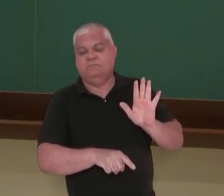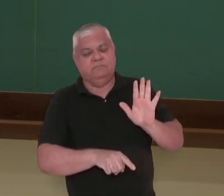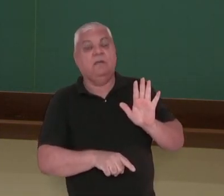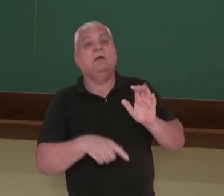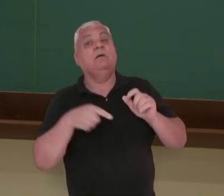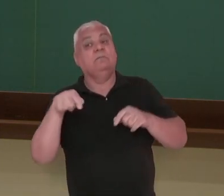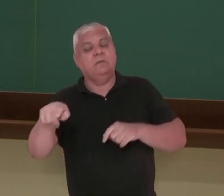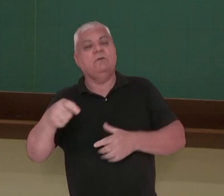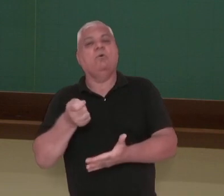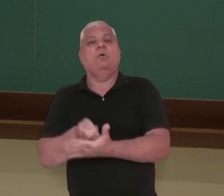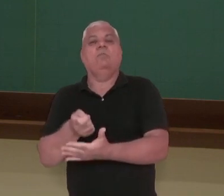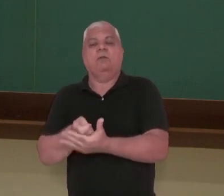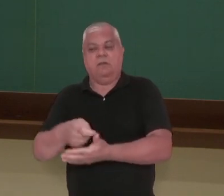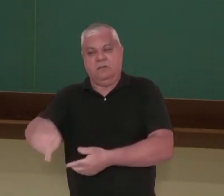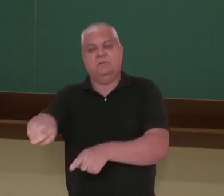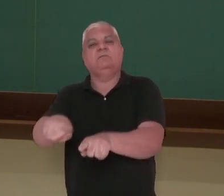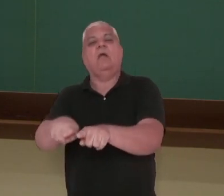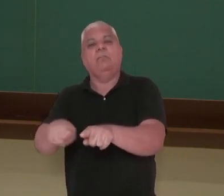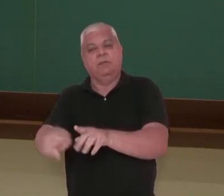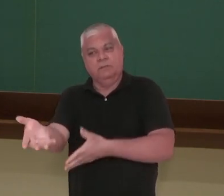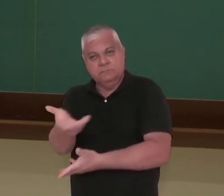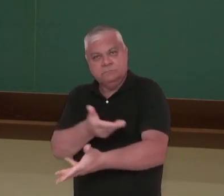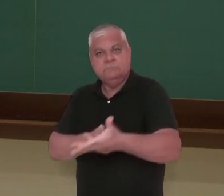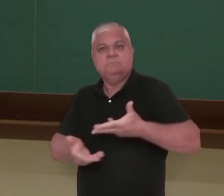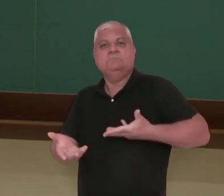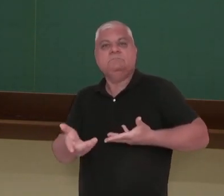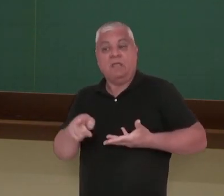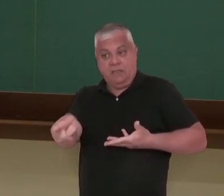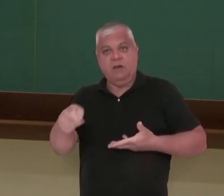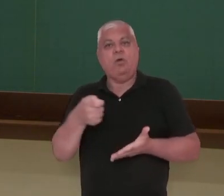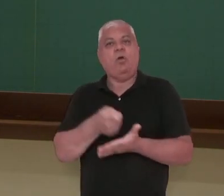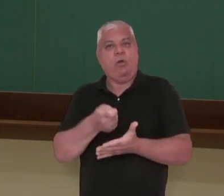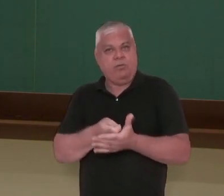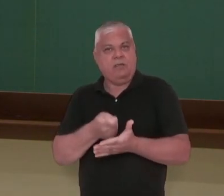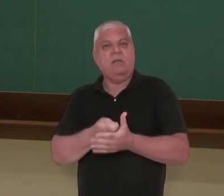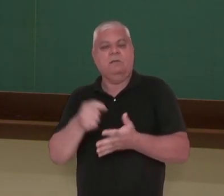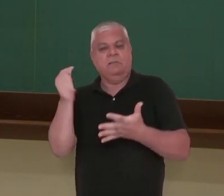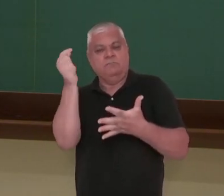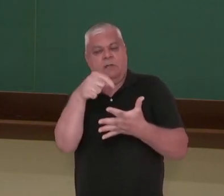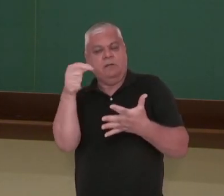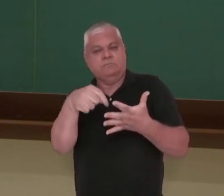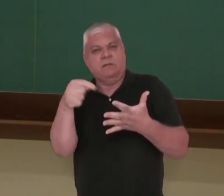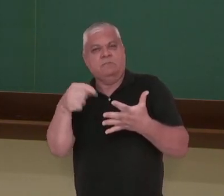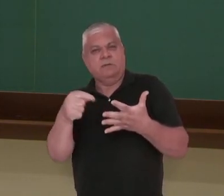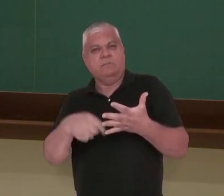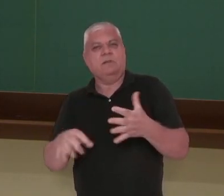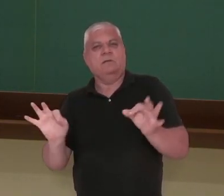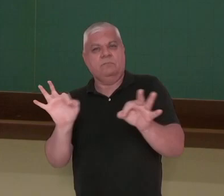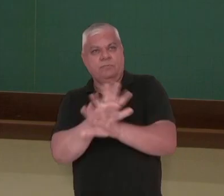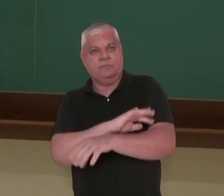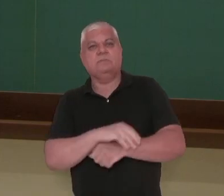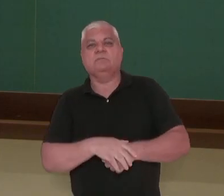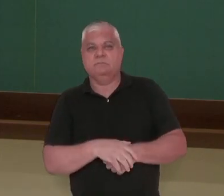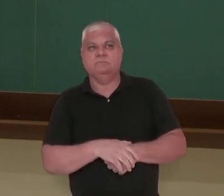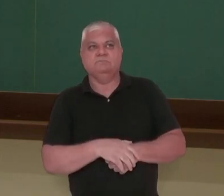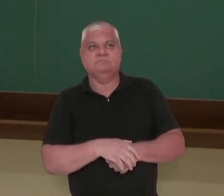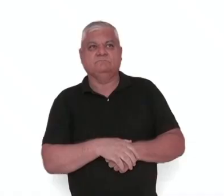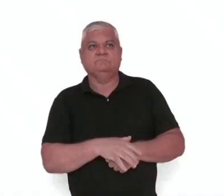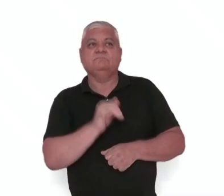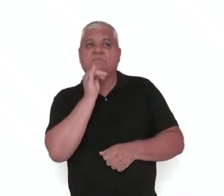seus deveres para então poder usufruir de seus direitos. E aqui a gente tem alguns exemplos de deveres que constam nesse